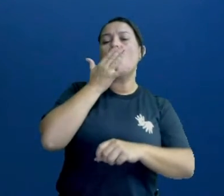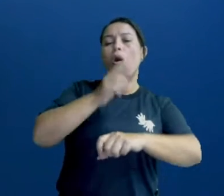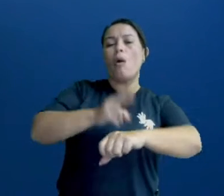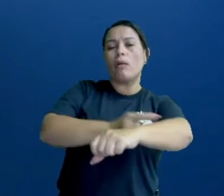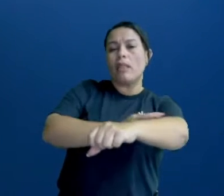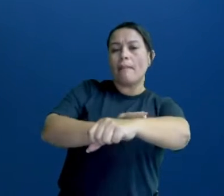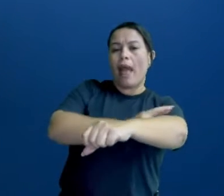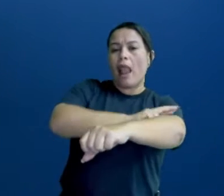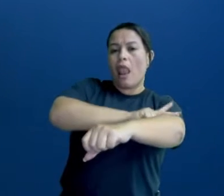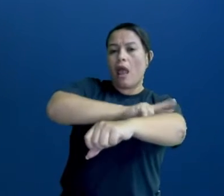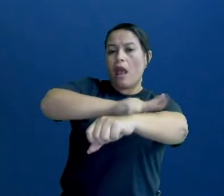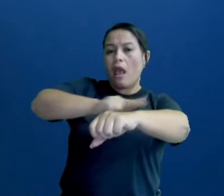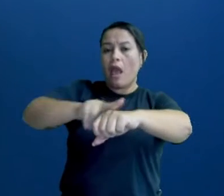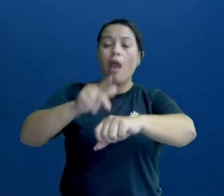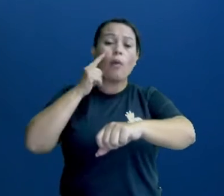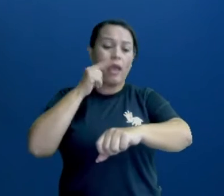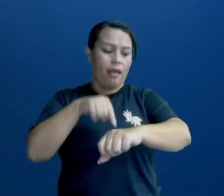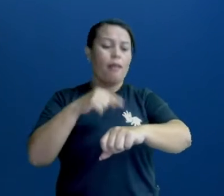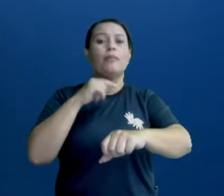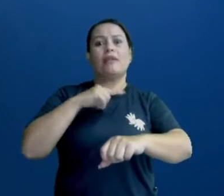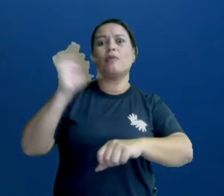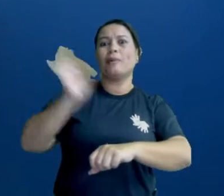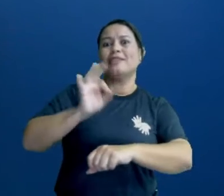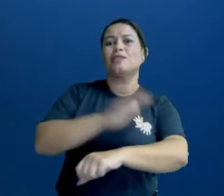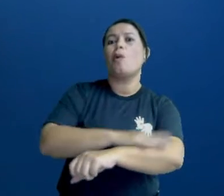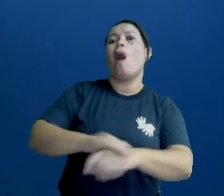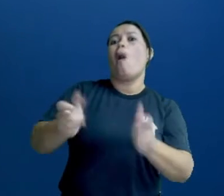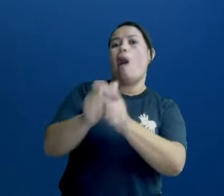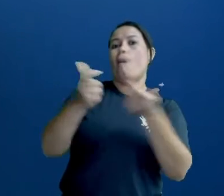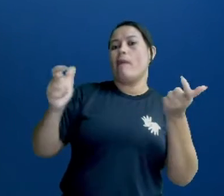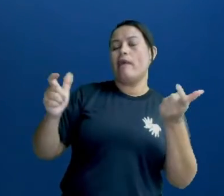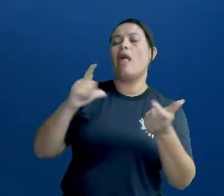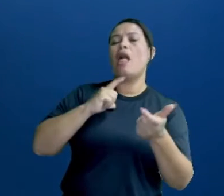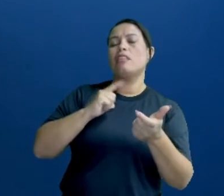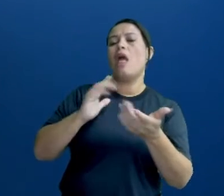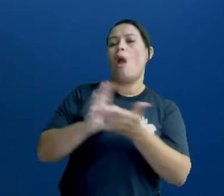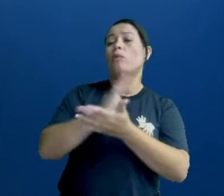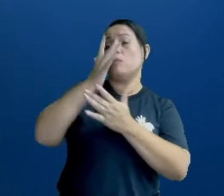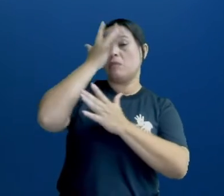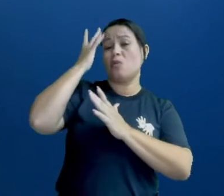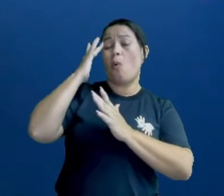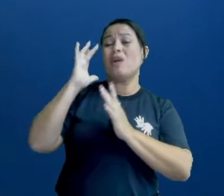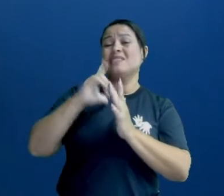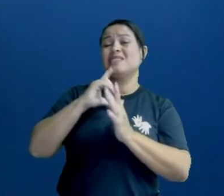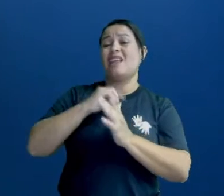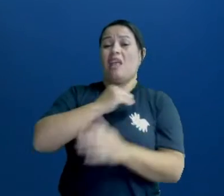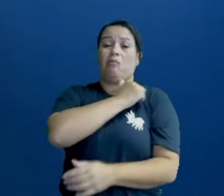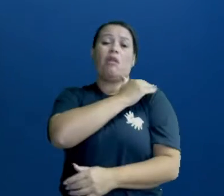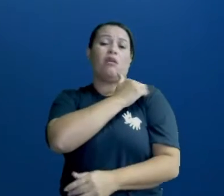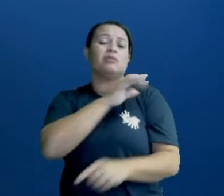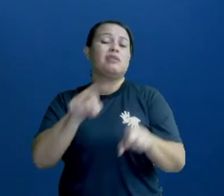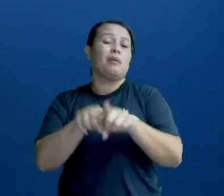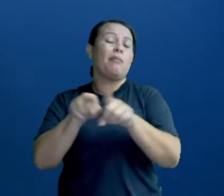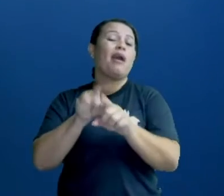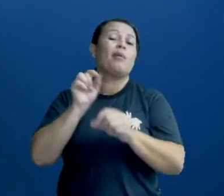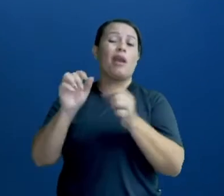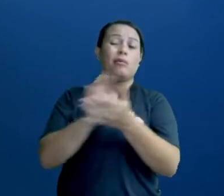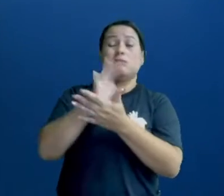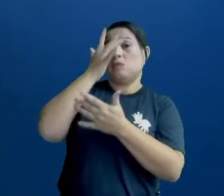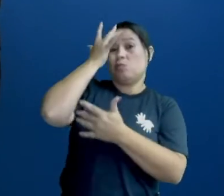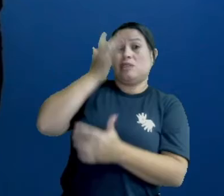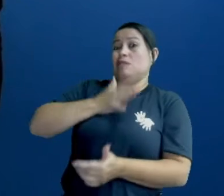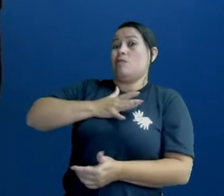percentual poderia aumentar bastante, né? Porque, assim, com certeza existe um viés de preconceito que também impede que muitas pessoas se